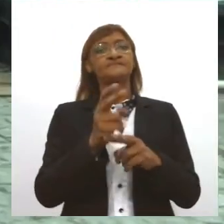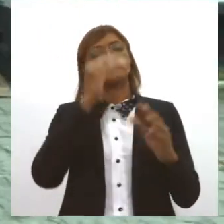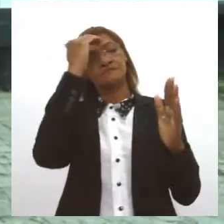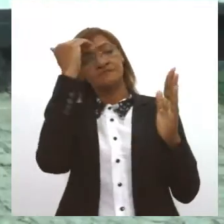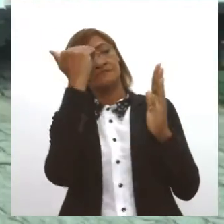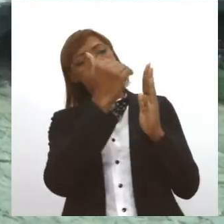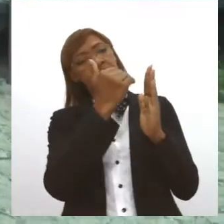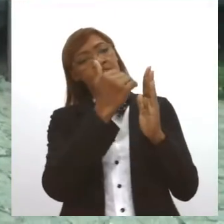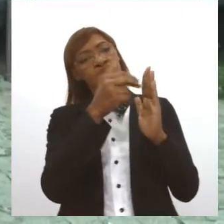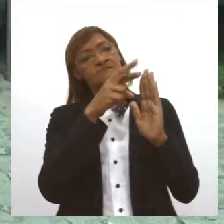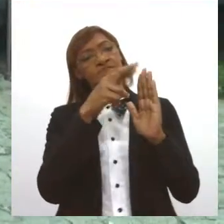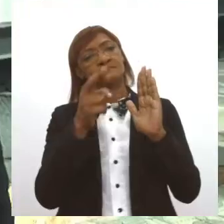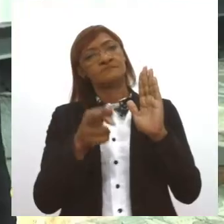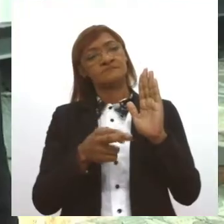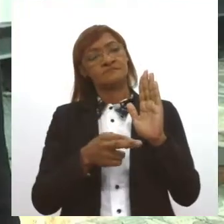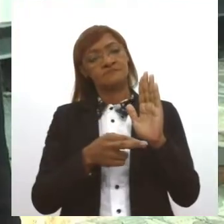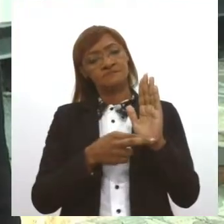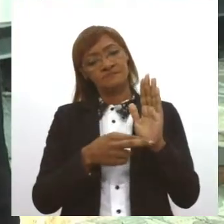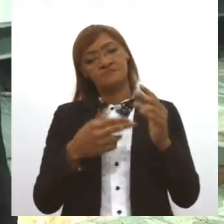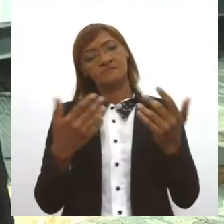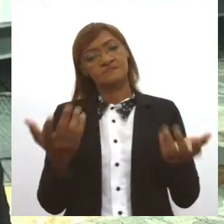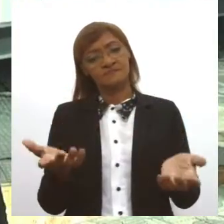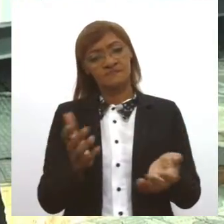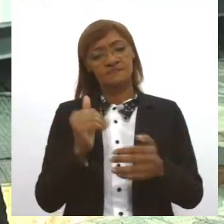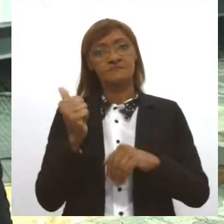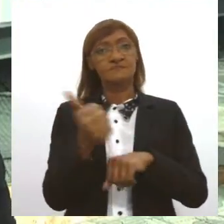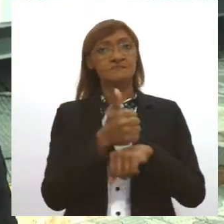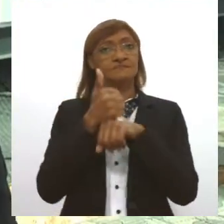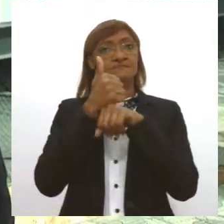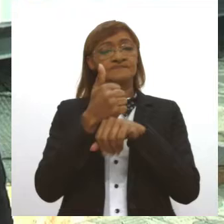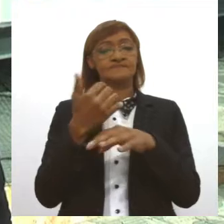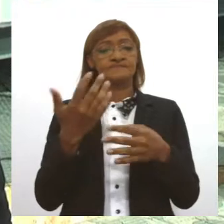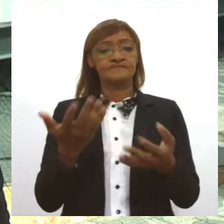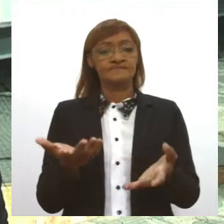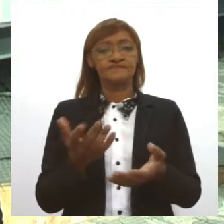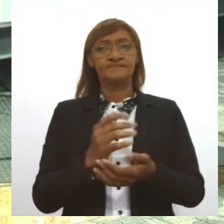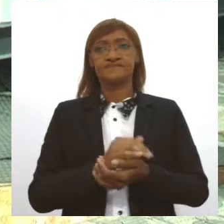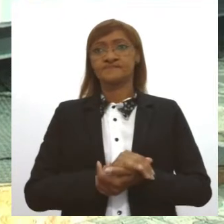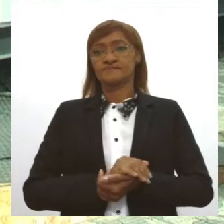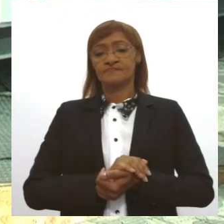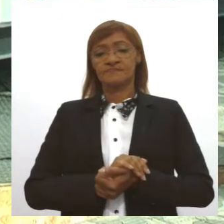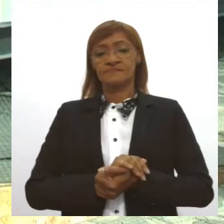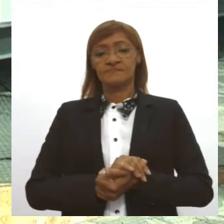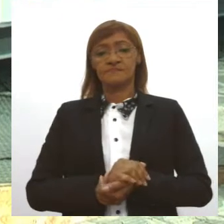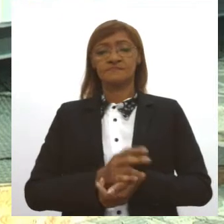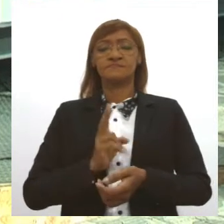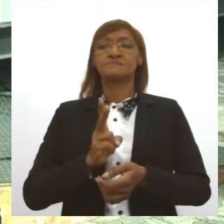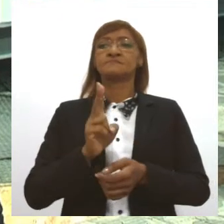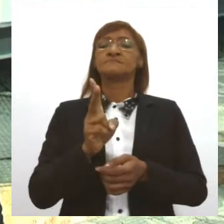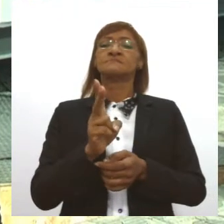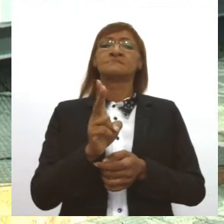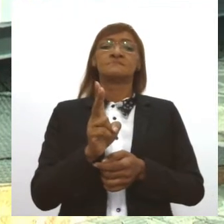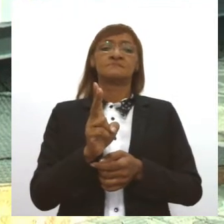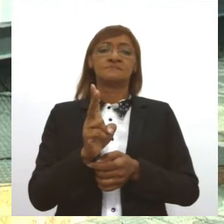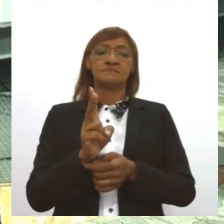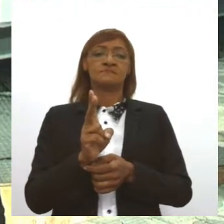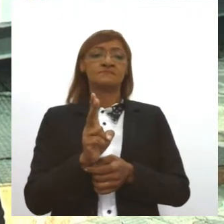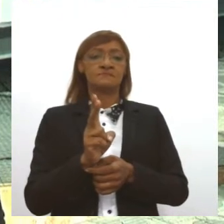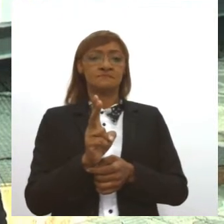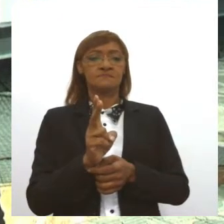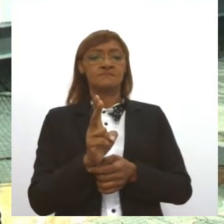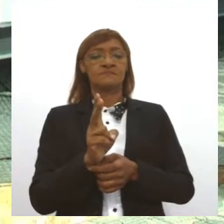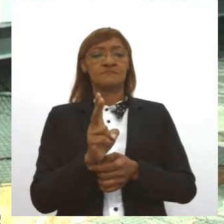dos especialistas. A gente continua pedindo à população que mantenha as regras